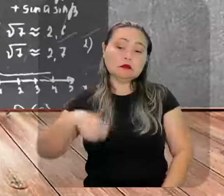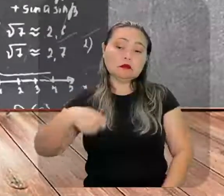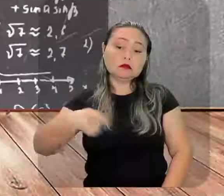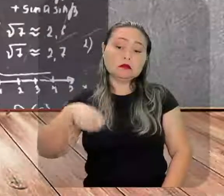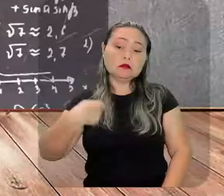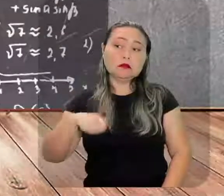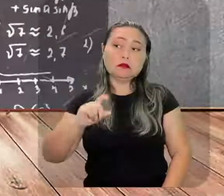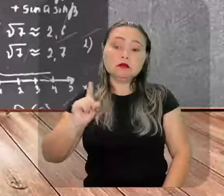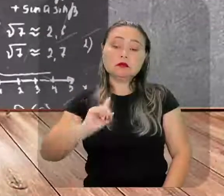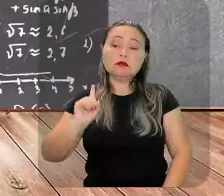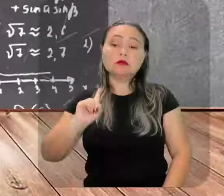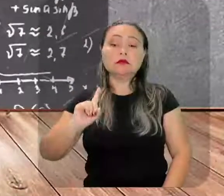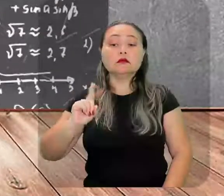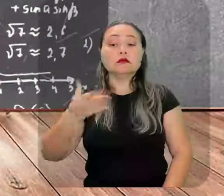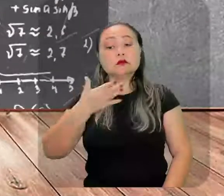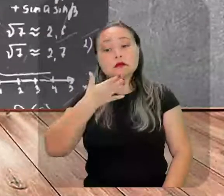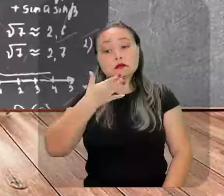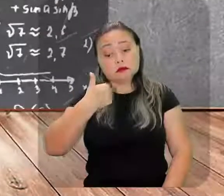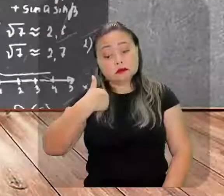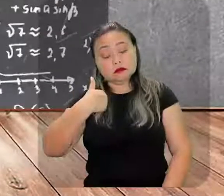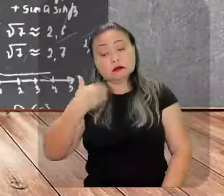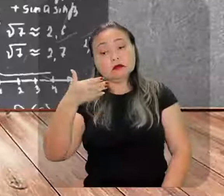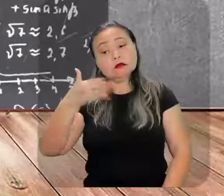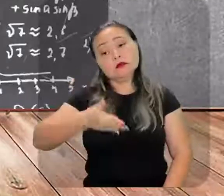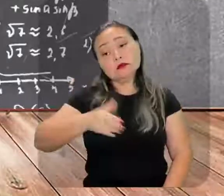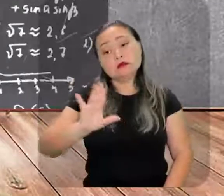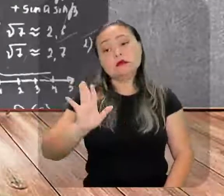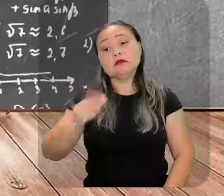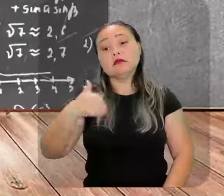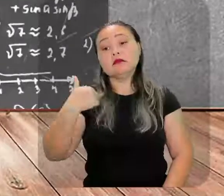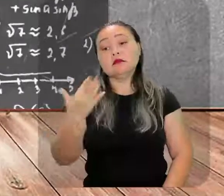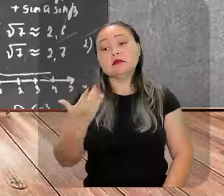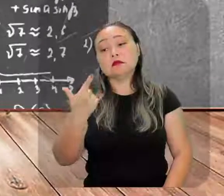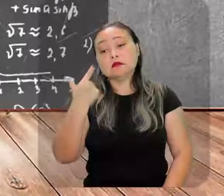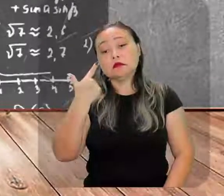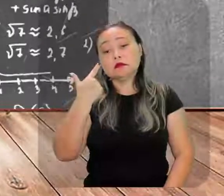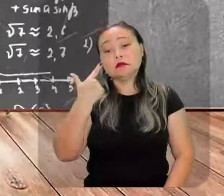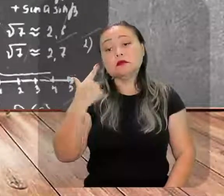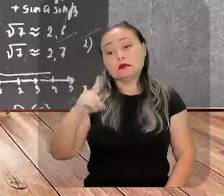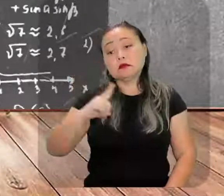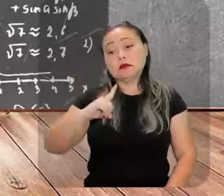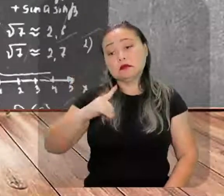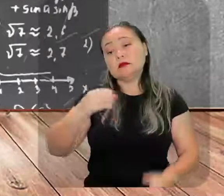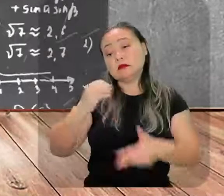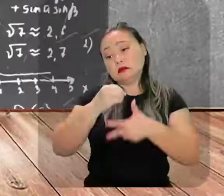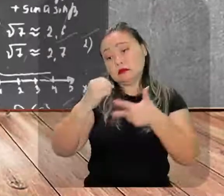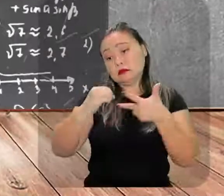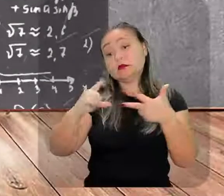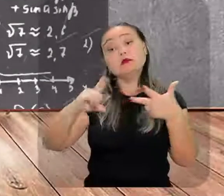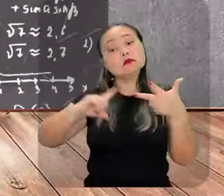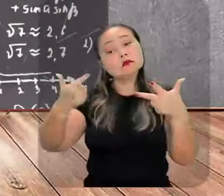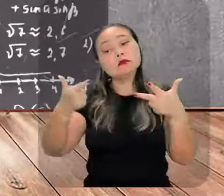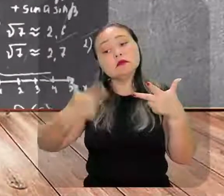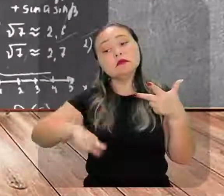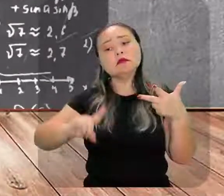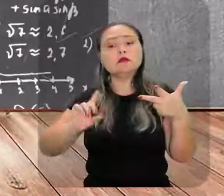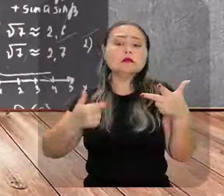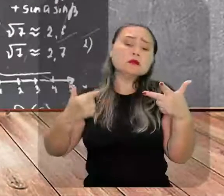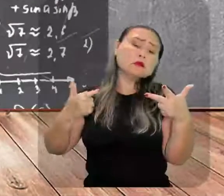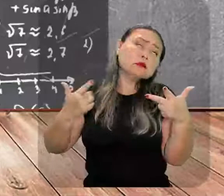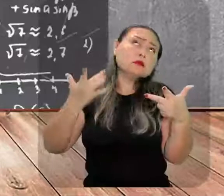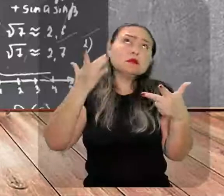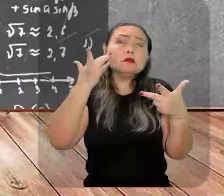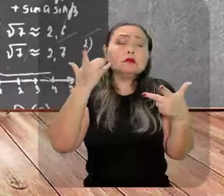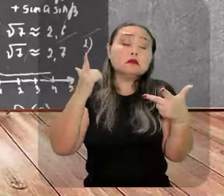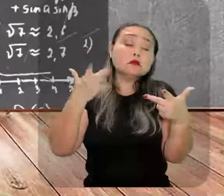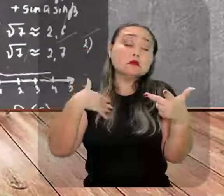precisamos dar o nosso melhor. Né? Até porque nós já vimos que teve Enem e vai ter de novo. Muitos falam assim, não vai ter Enem